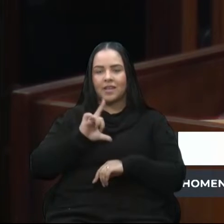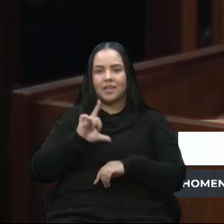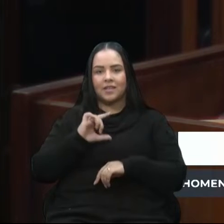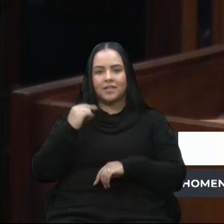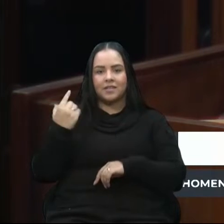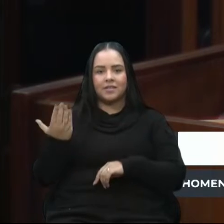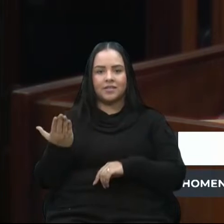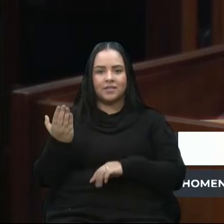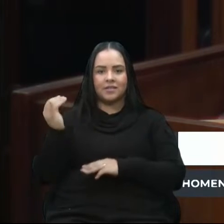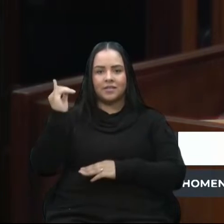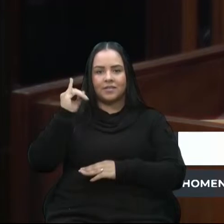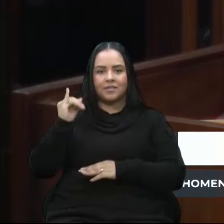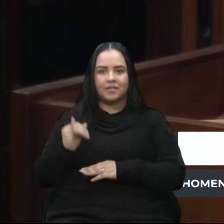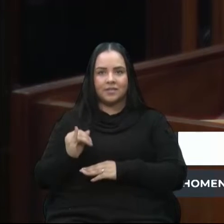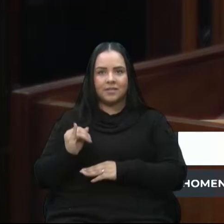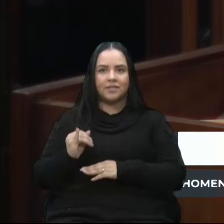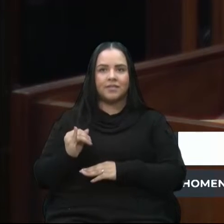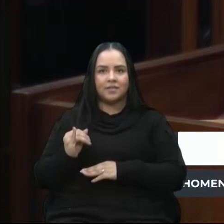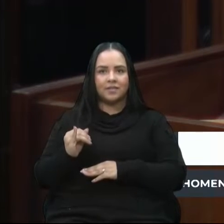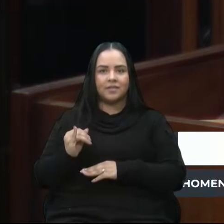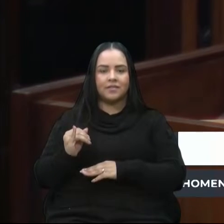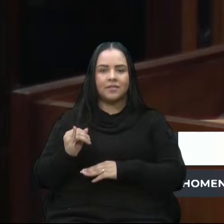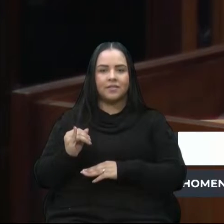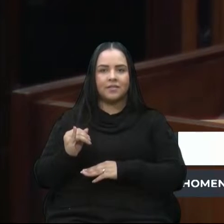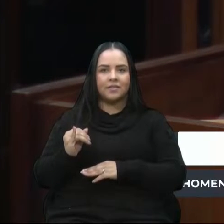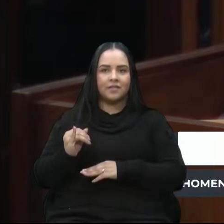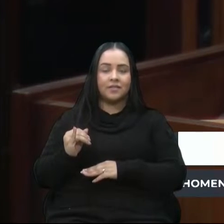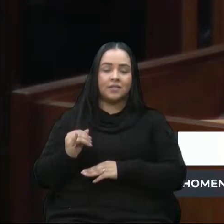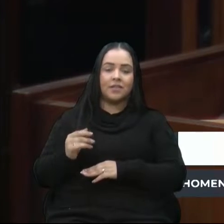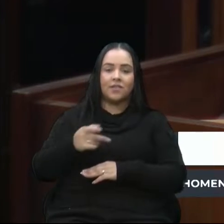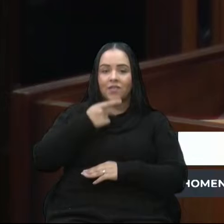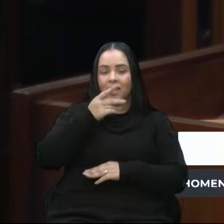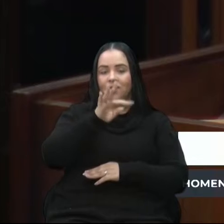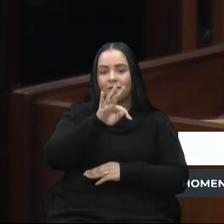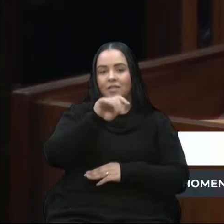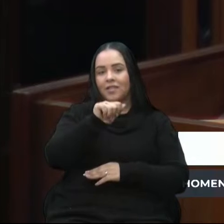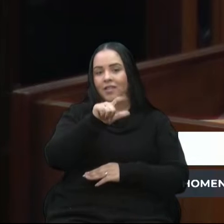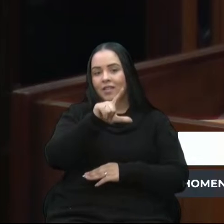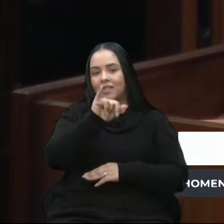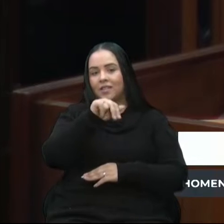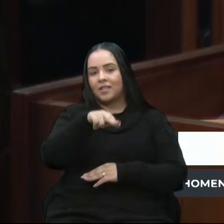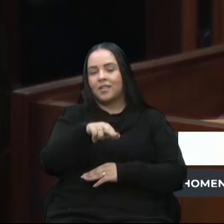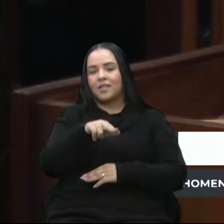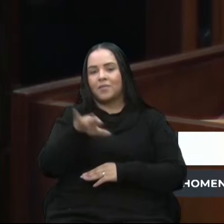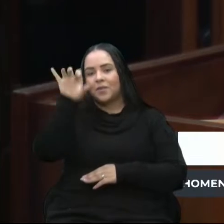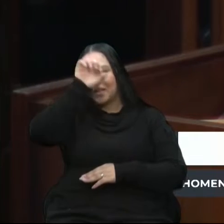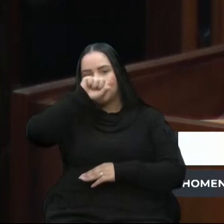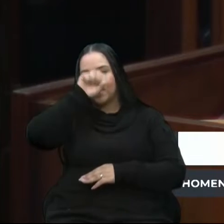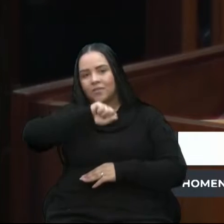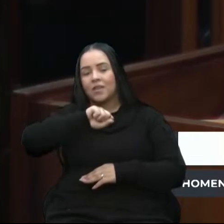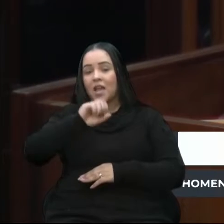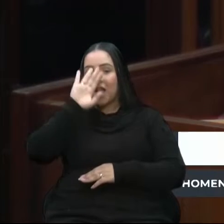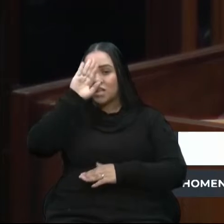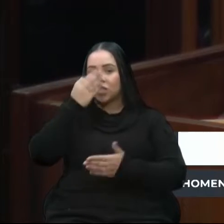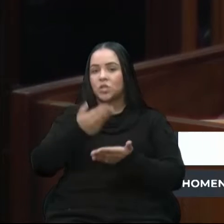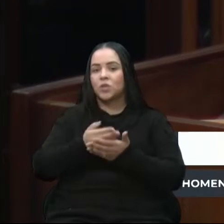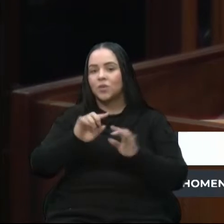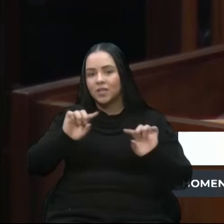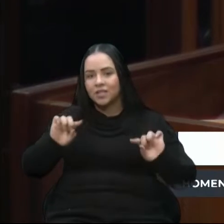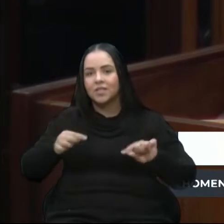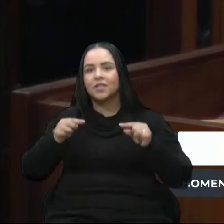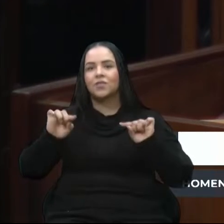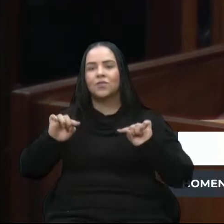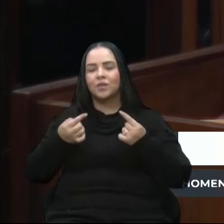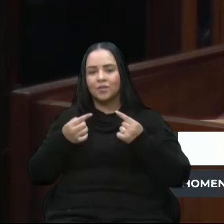tem 18 anos e fala italiano, está aprendendo. Então, acho que é um desafio